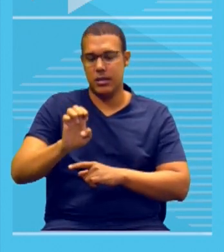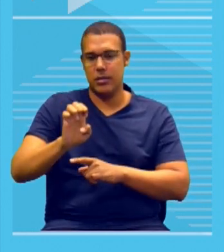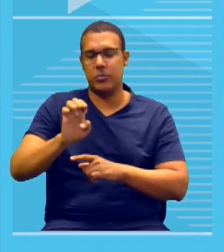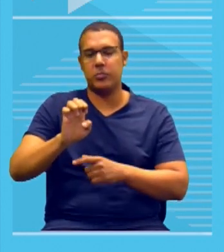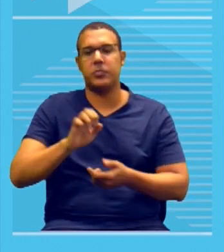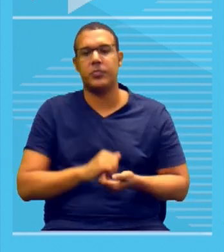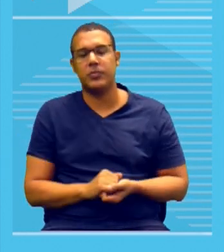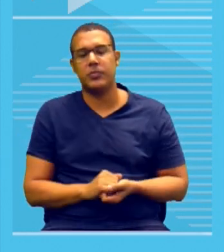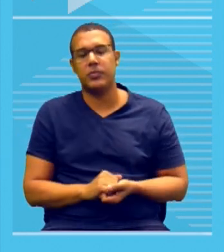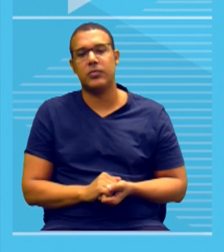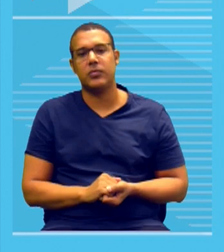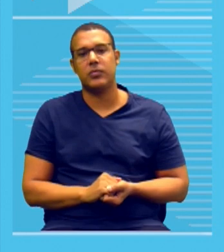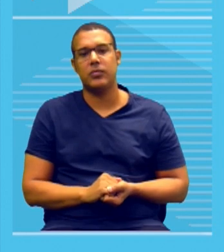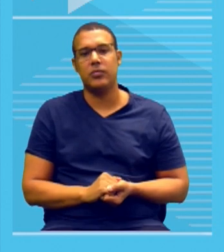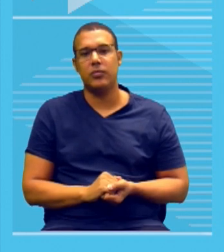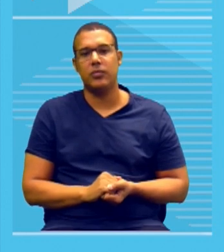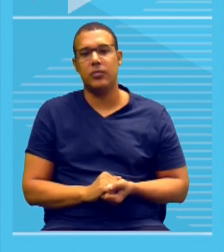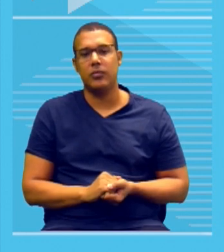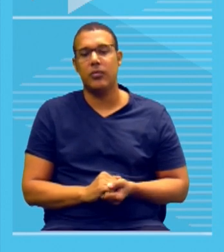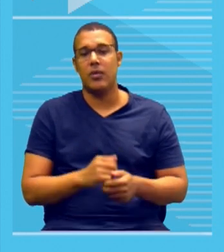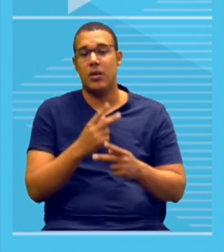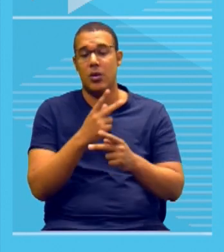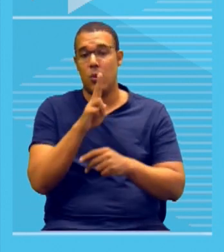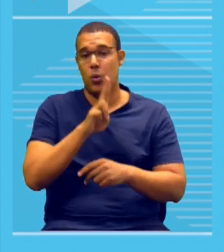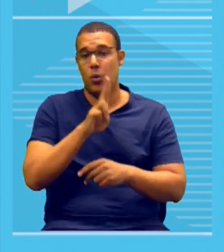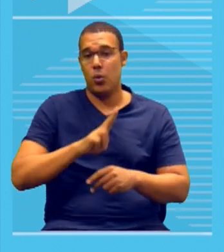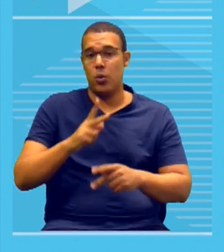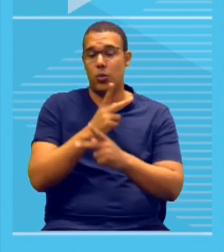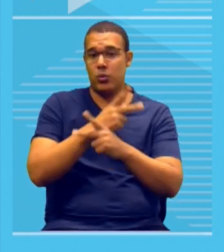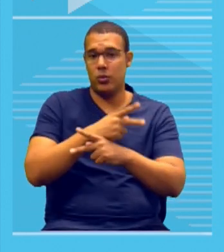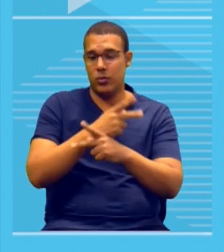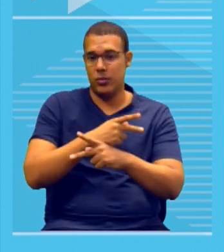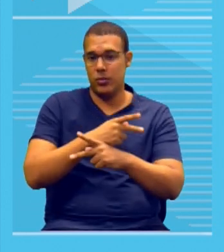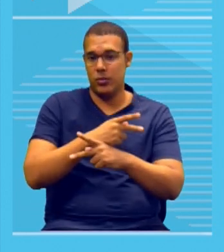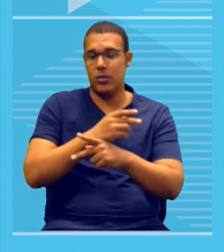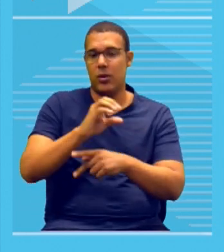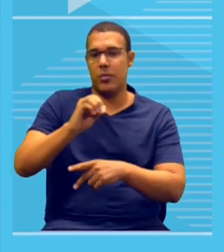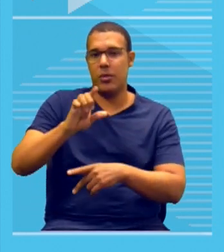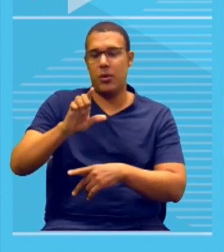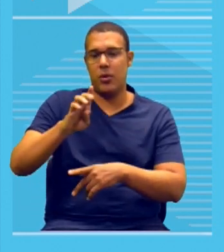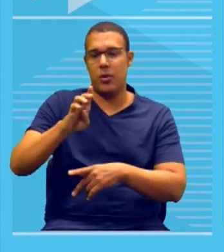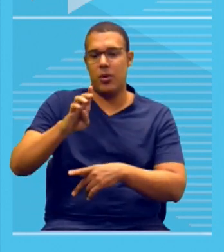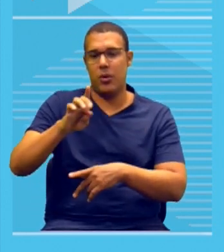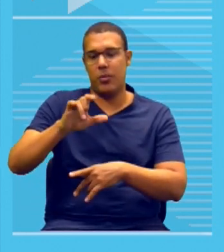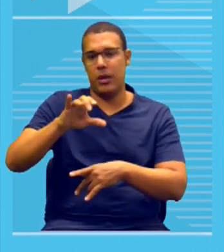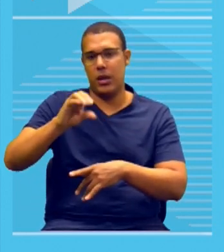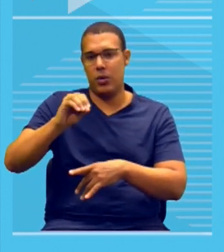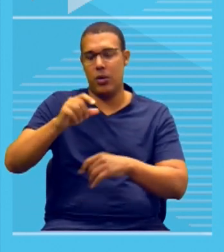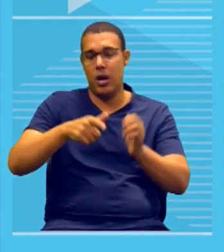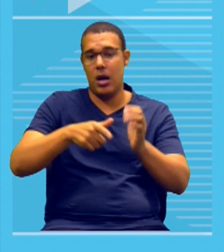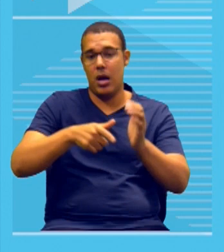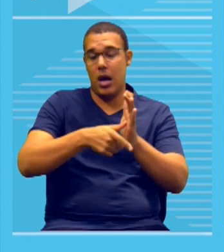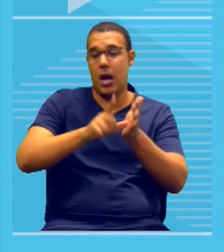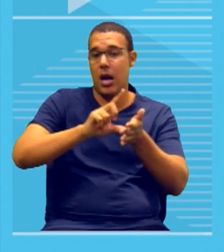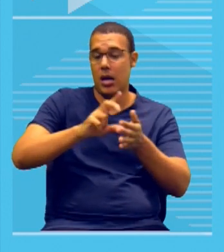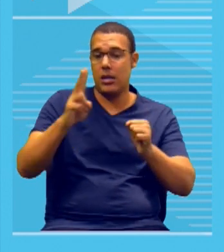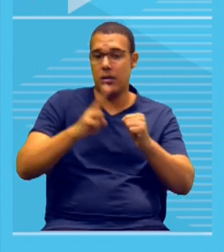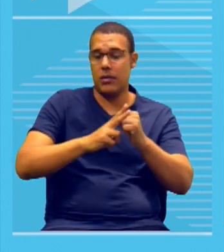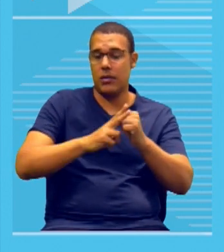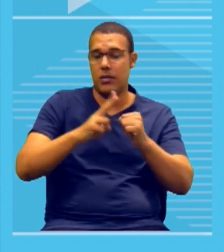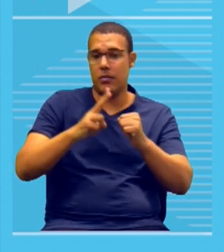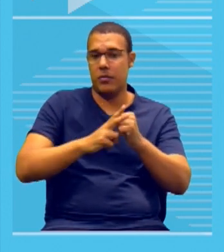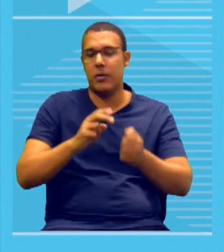próclise colocação do pronome oblíquo átono antes do verbo certo